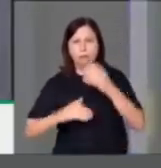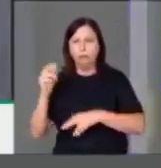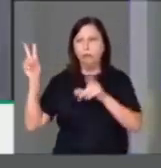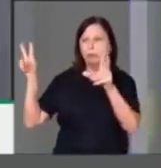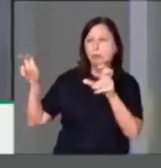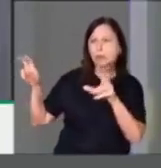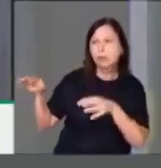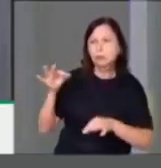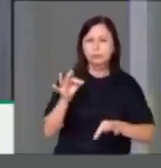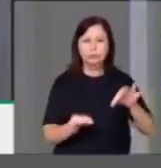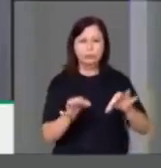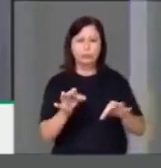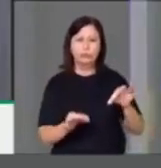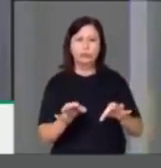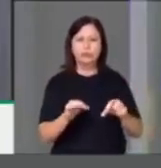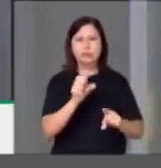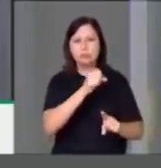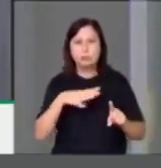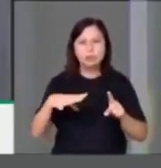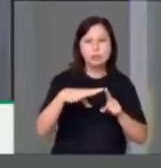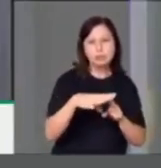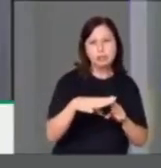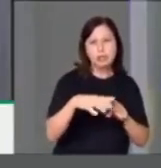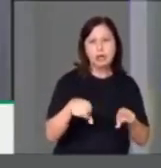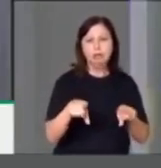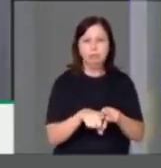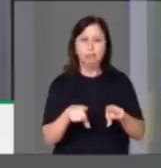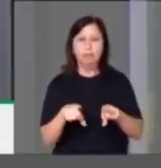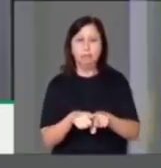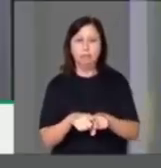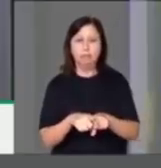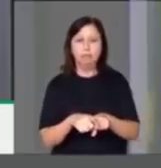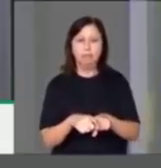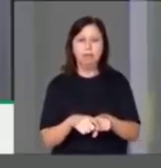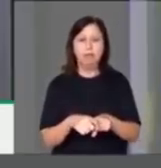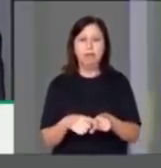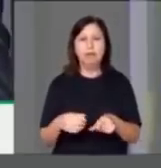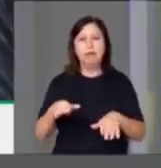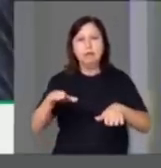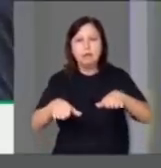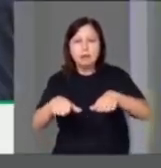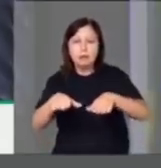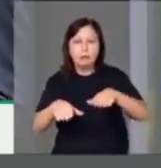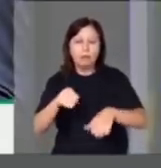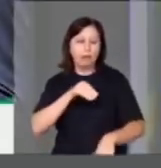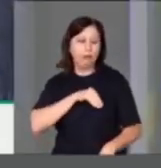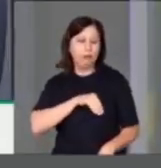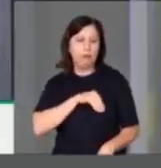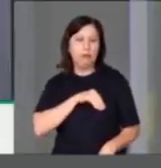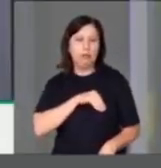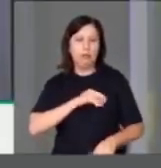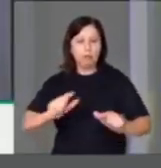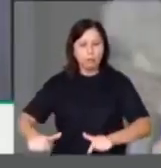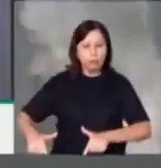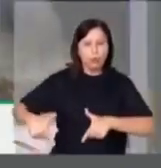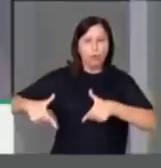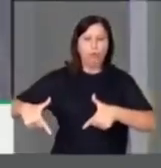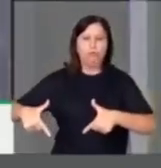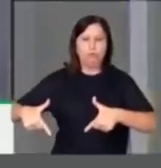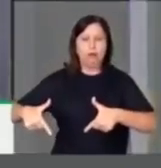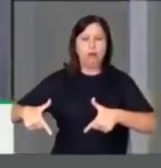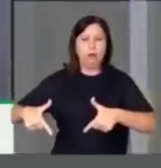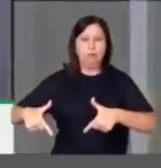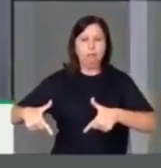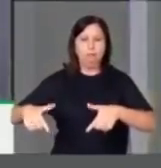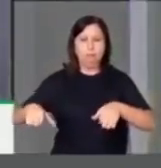justiça social, sobre distribuição de renda, sobre a luta contra a desigualdade, sobre como